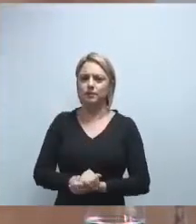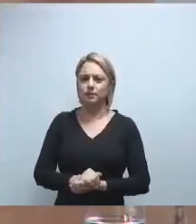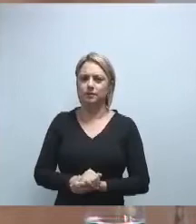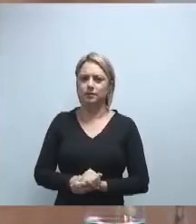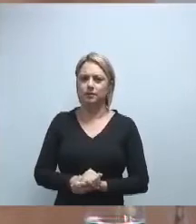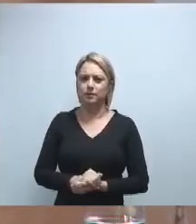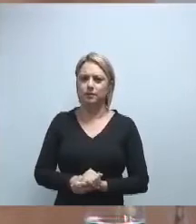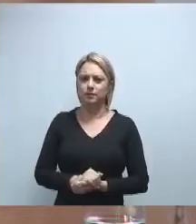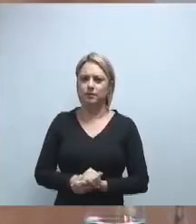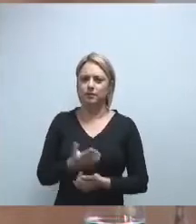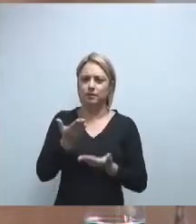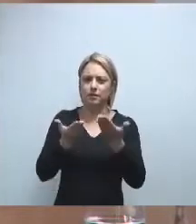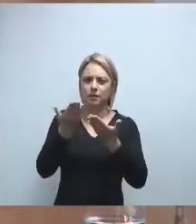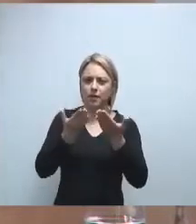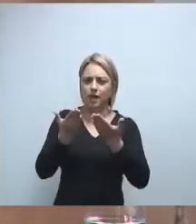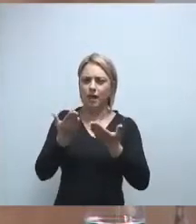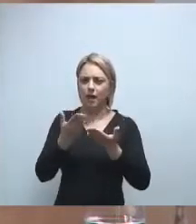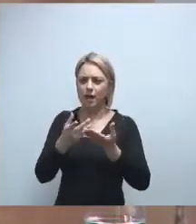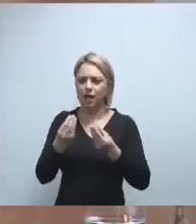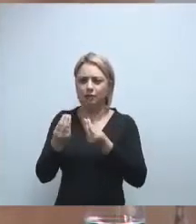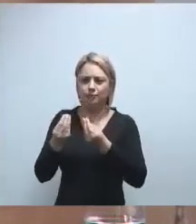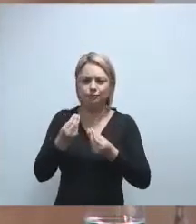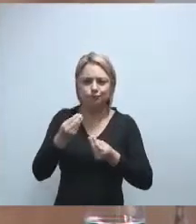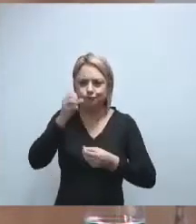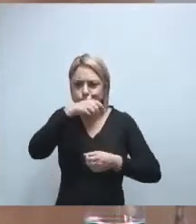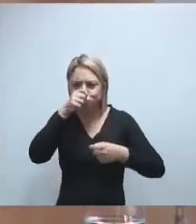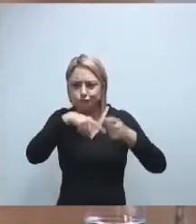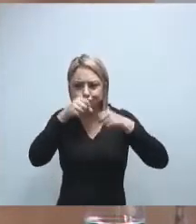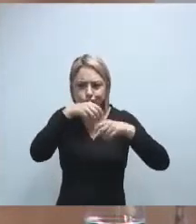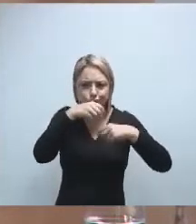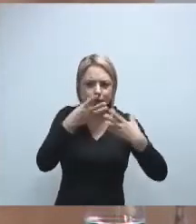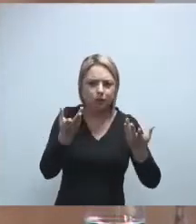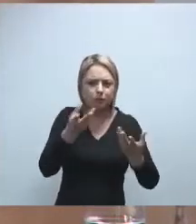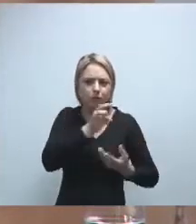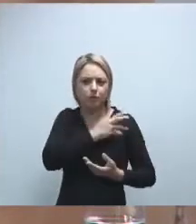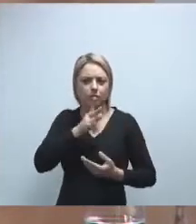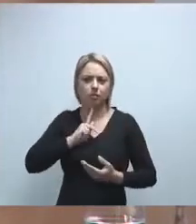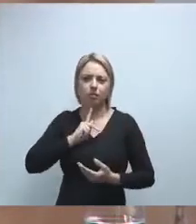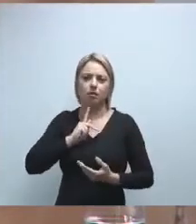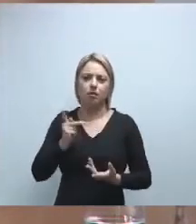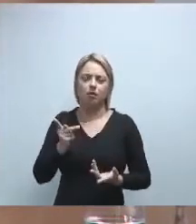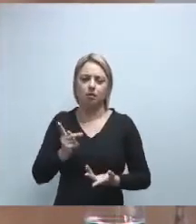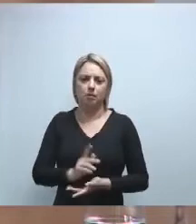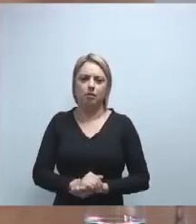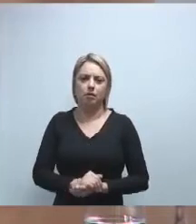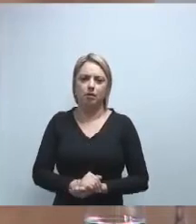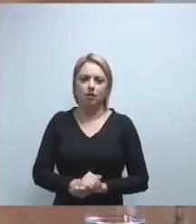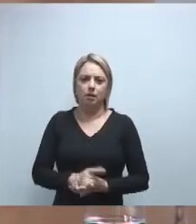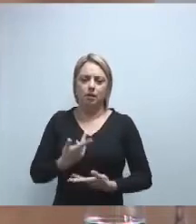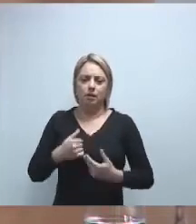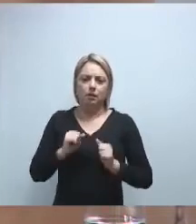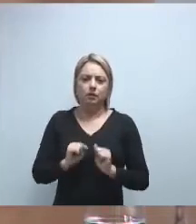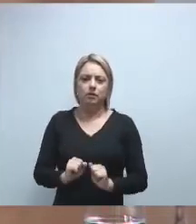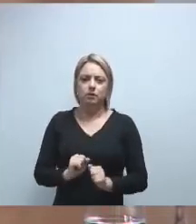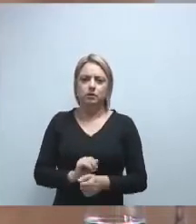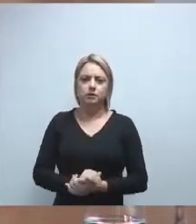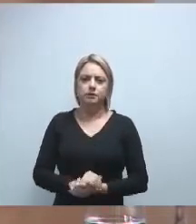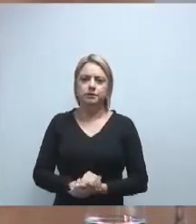com relação aos excessos o ministério público pode ser que